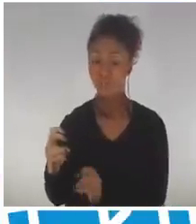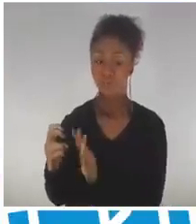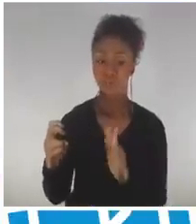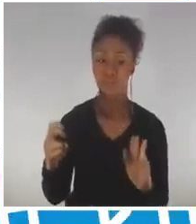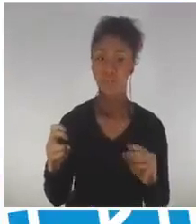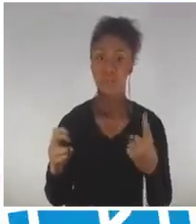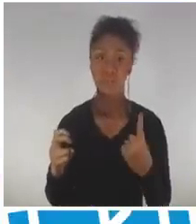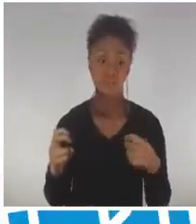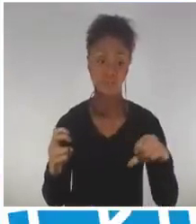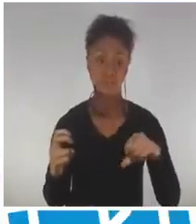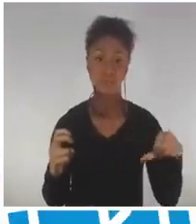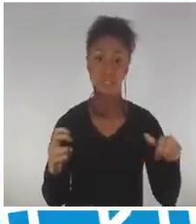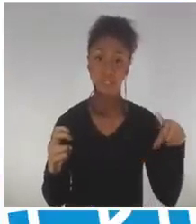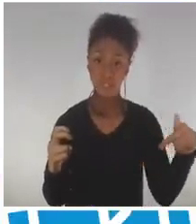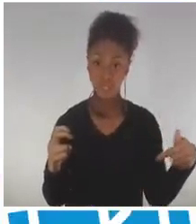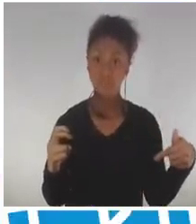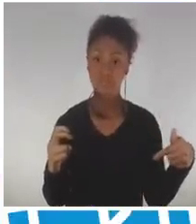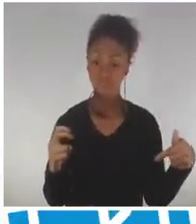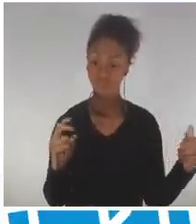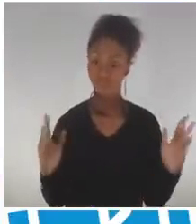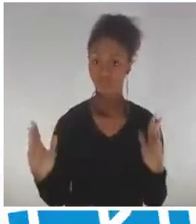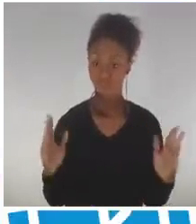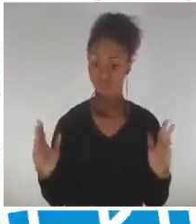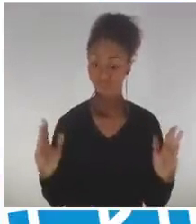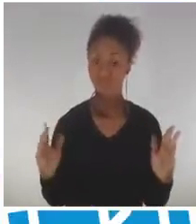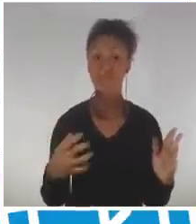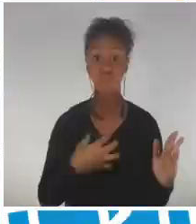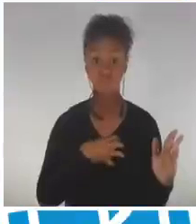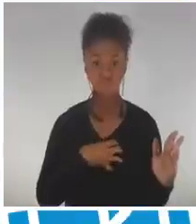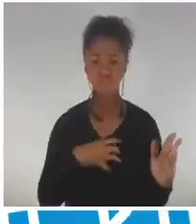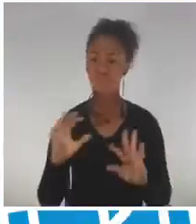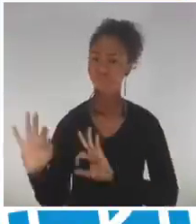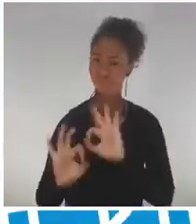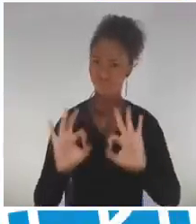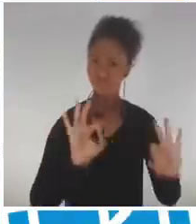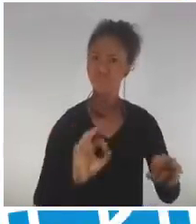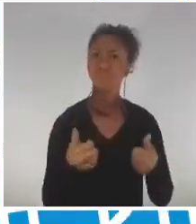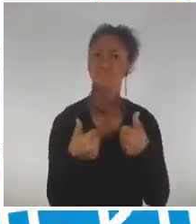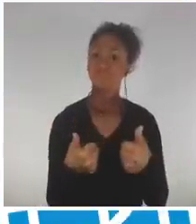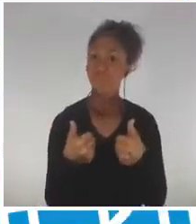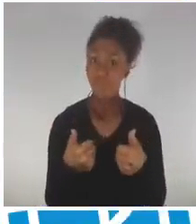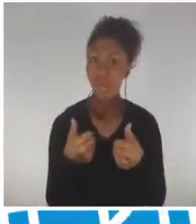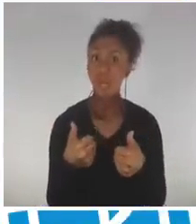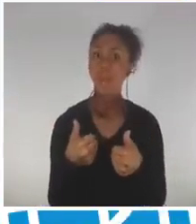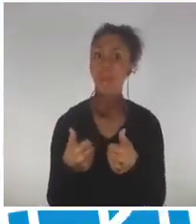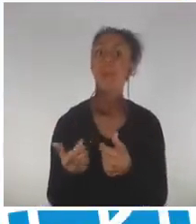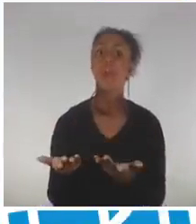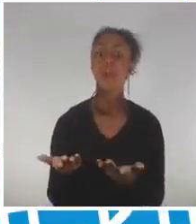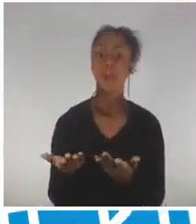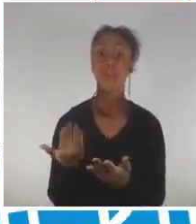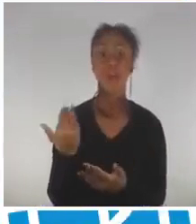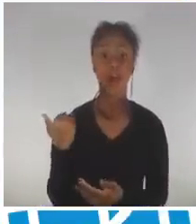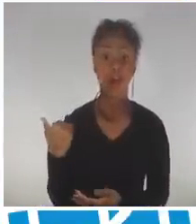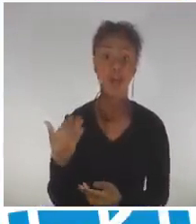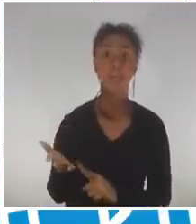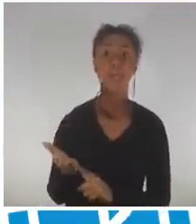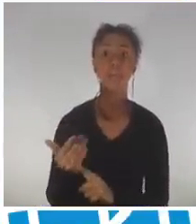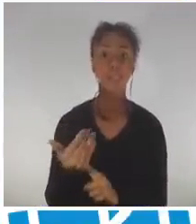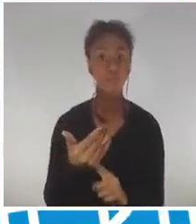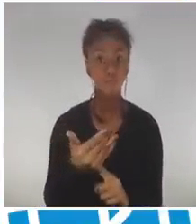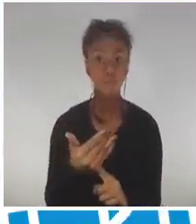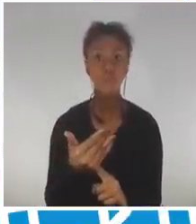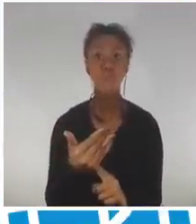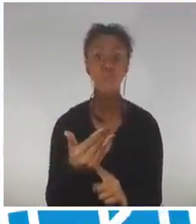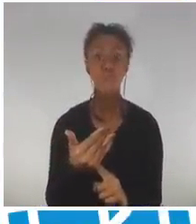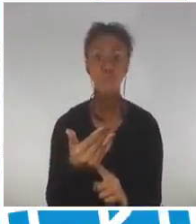esse formato atual foi relativamente bem estruturado e a tecnologia que nós usamos e as escalas que nós usamos